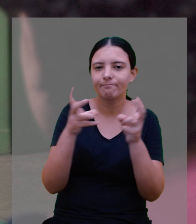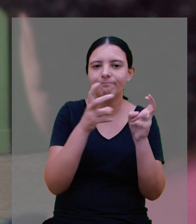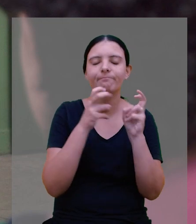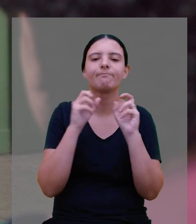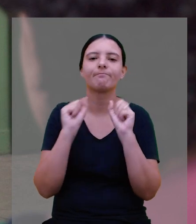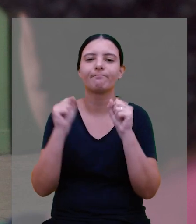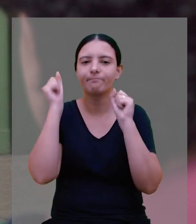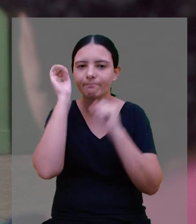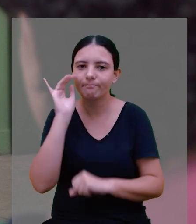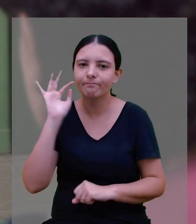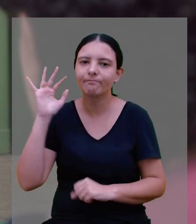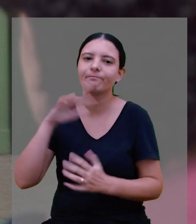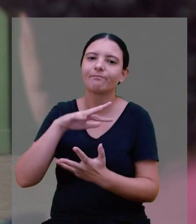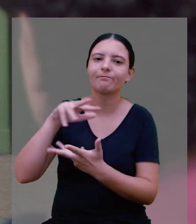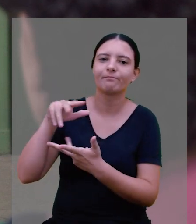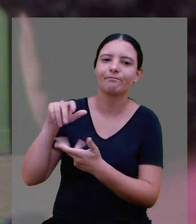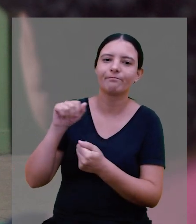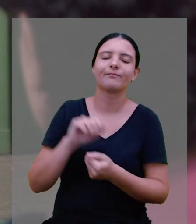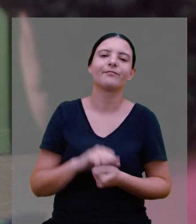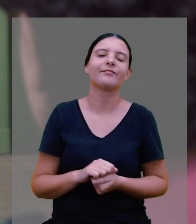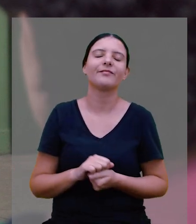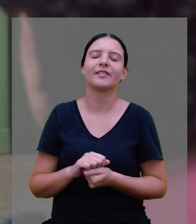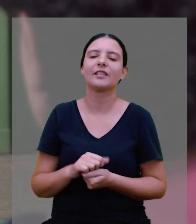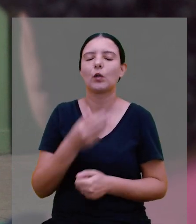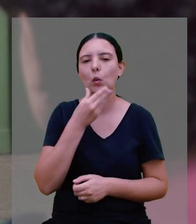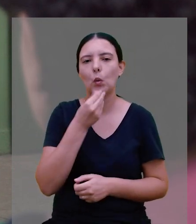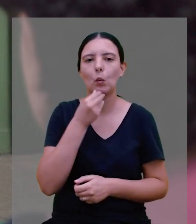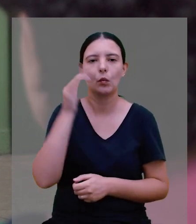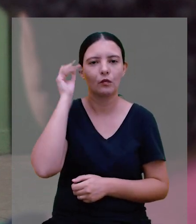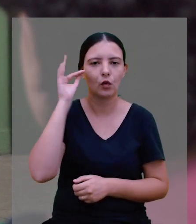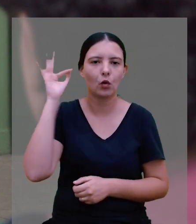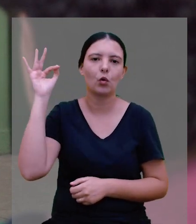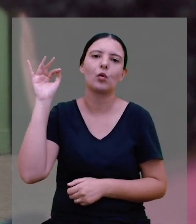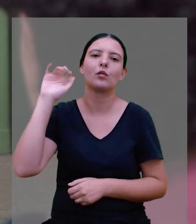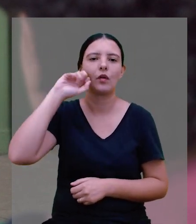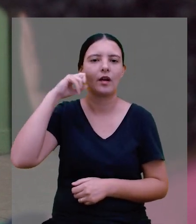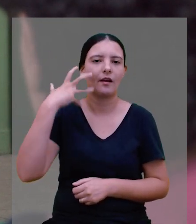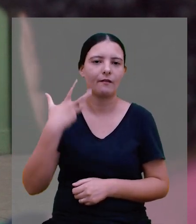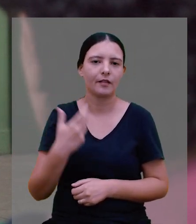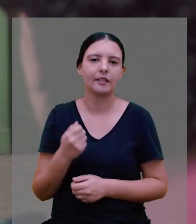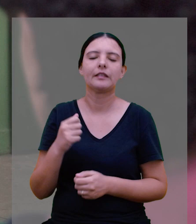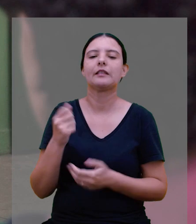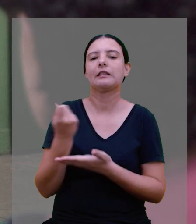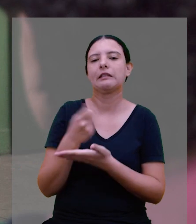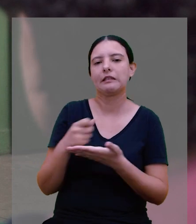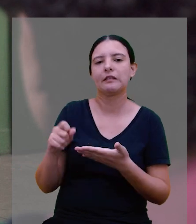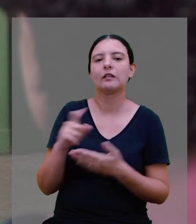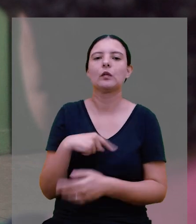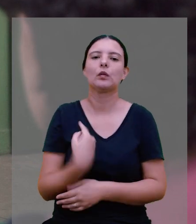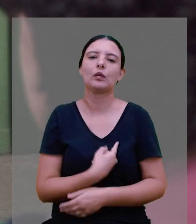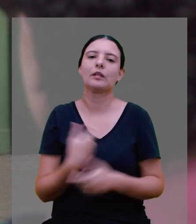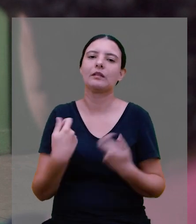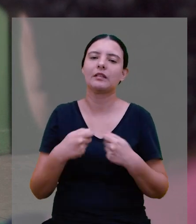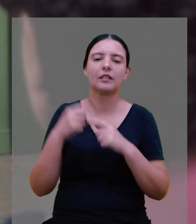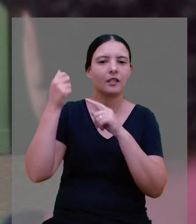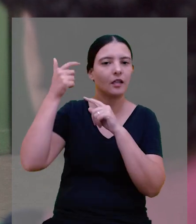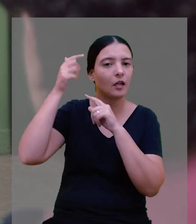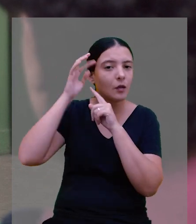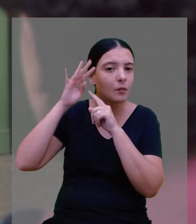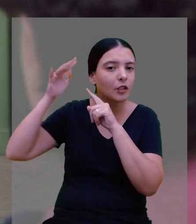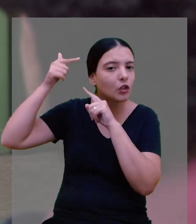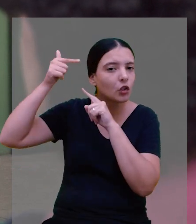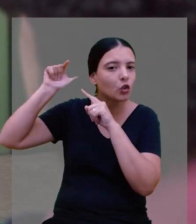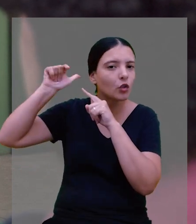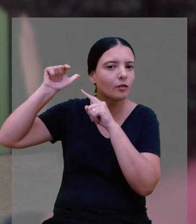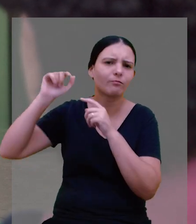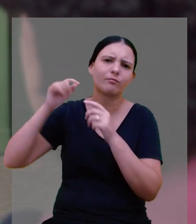poder reimaginar o mundo. Né? Tem um filósofo africano que chama Achille Mbembe, que fala que a gente precisa reimaginar o mundo do jeito que